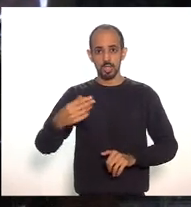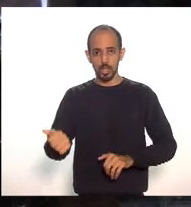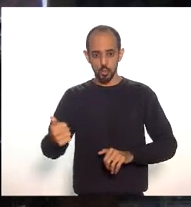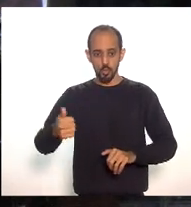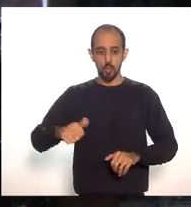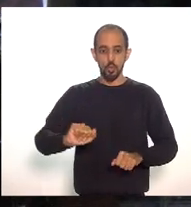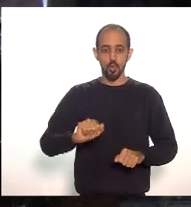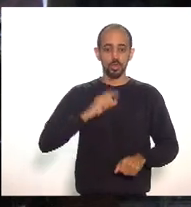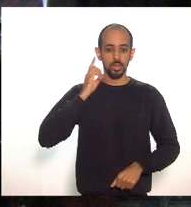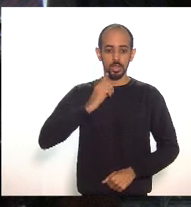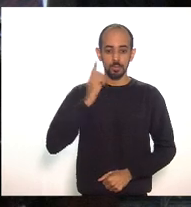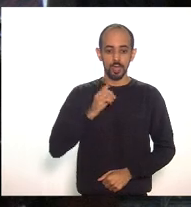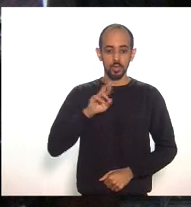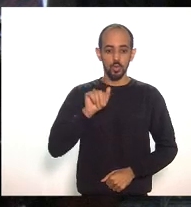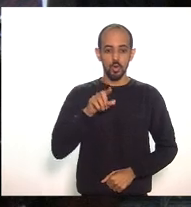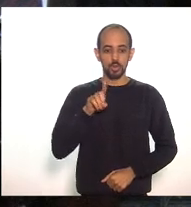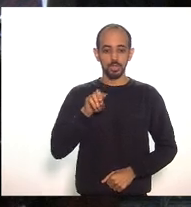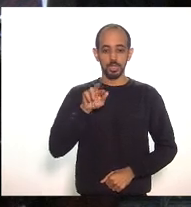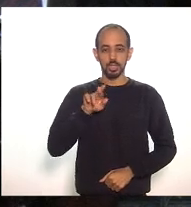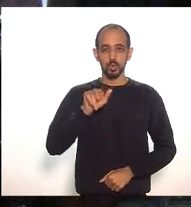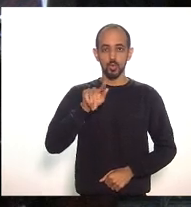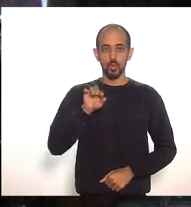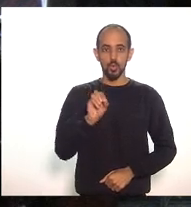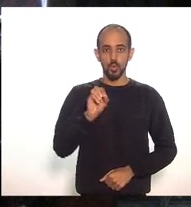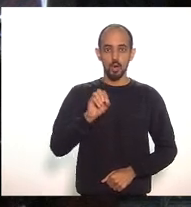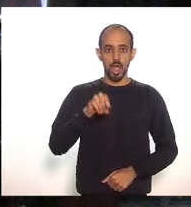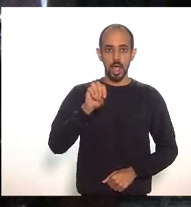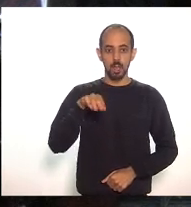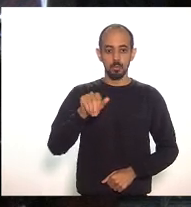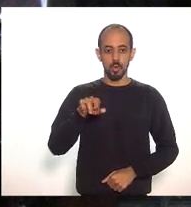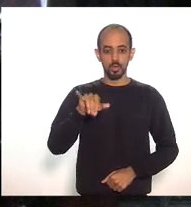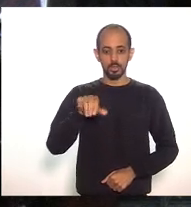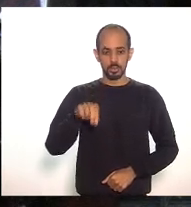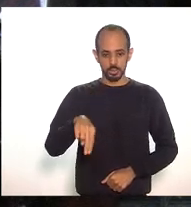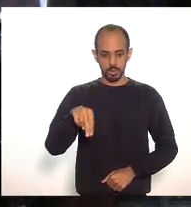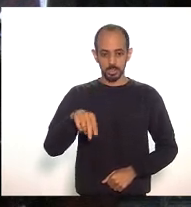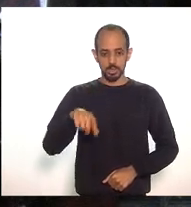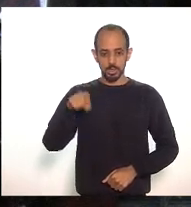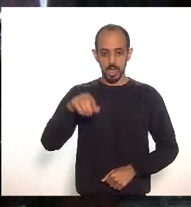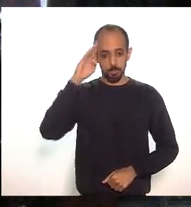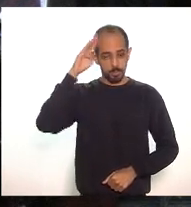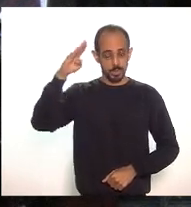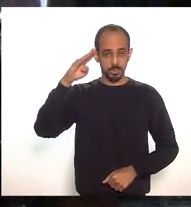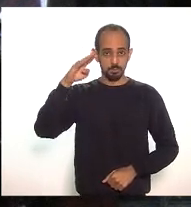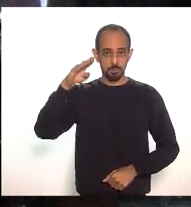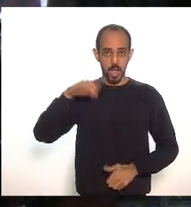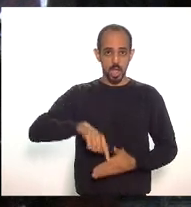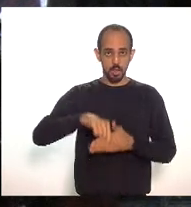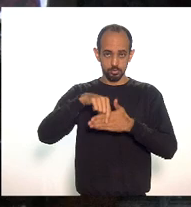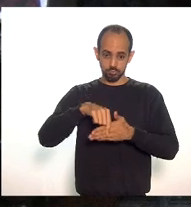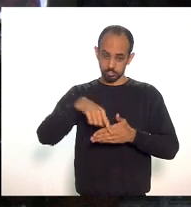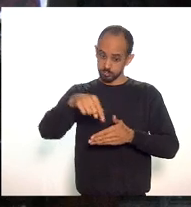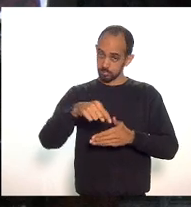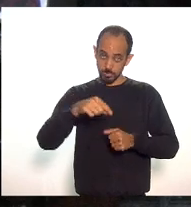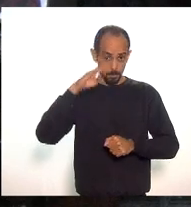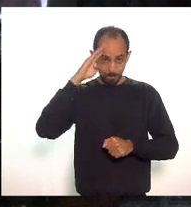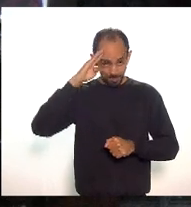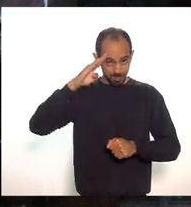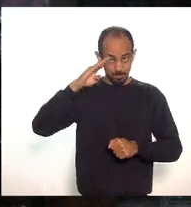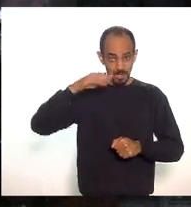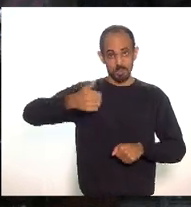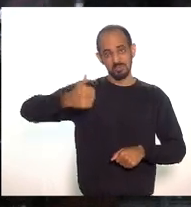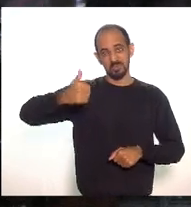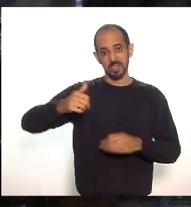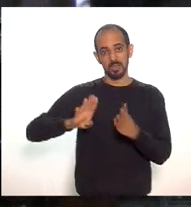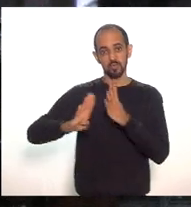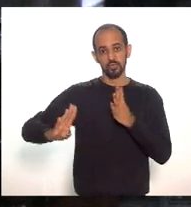de autoria do deputado Rodrigo Amorim e garante prioridade de vacinação da covid-19